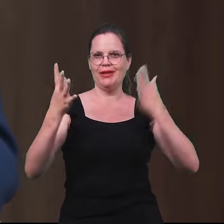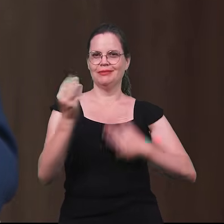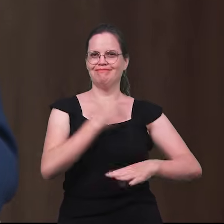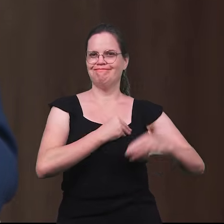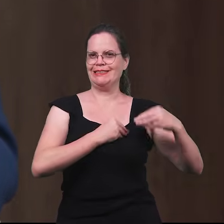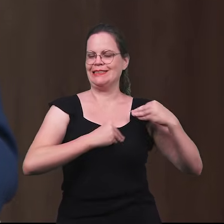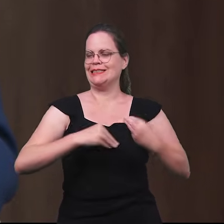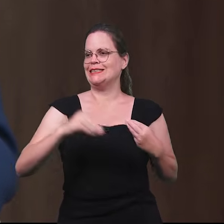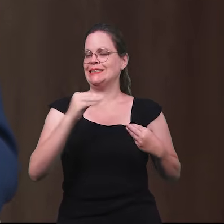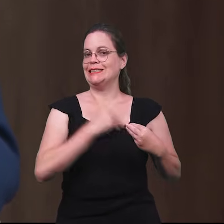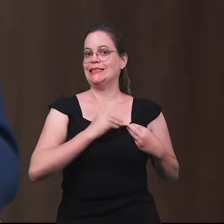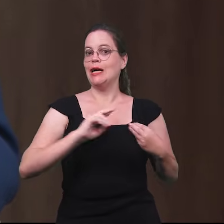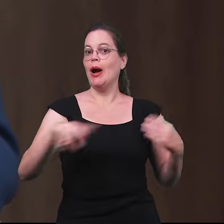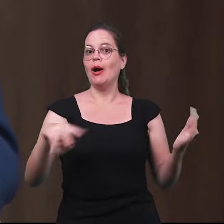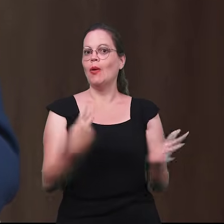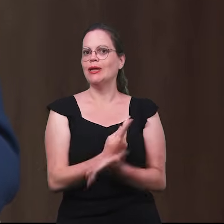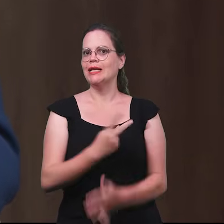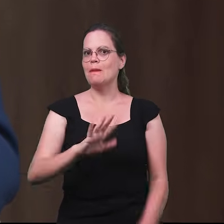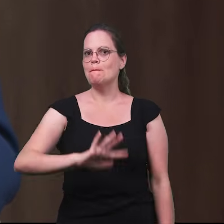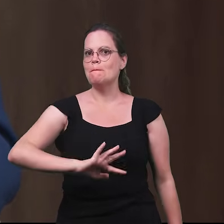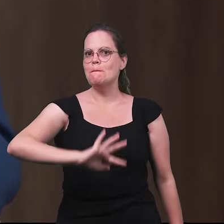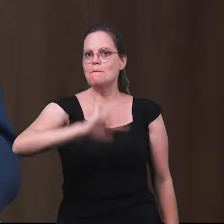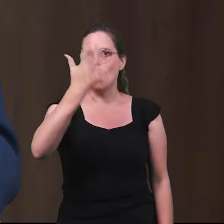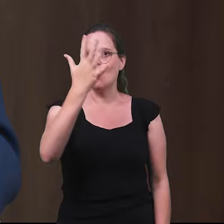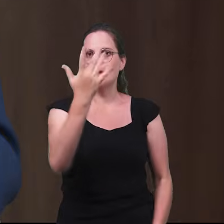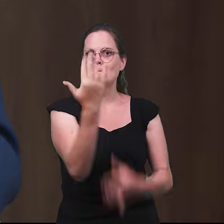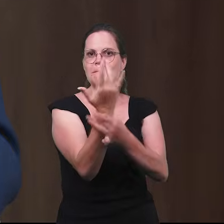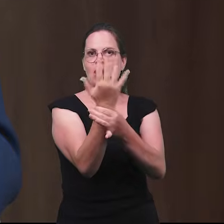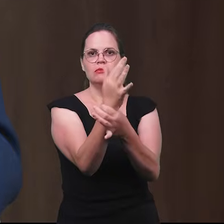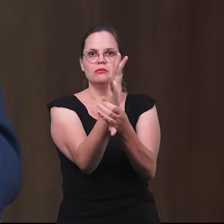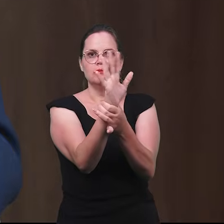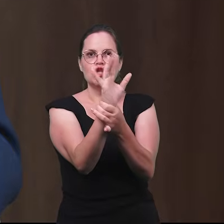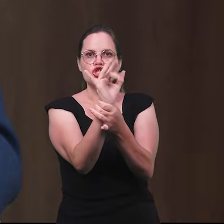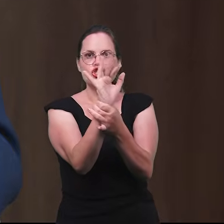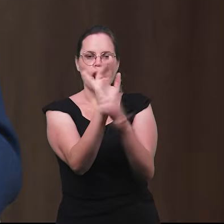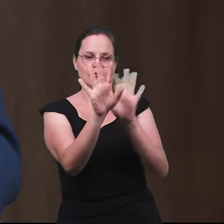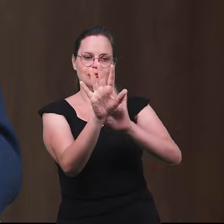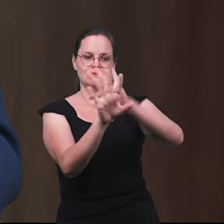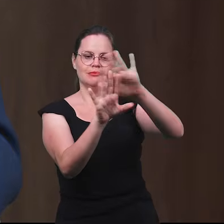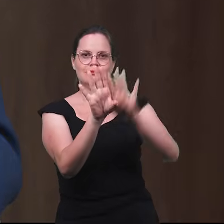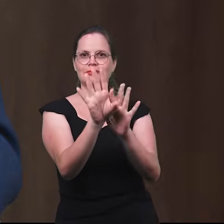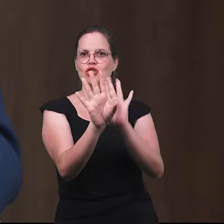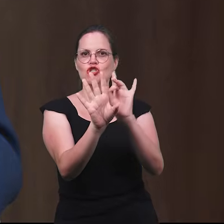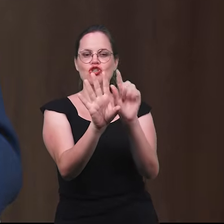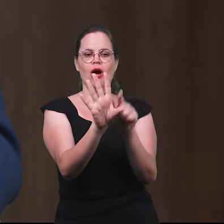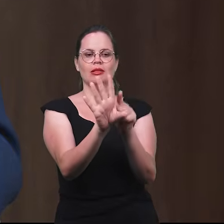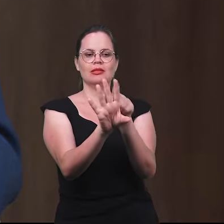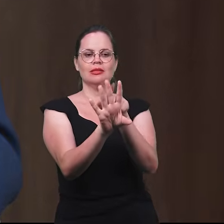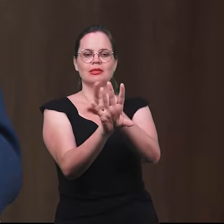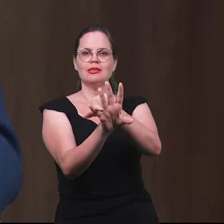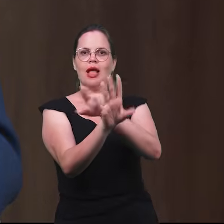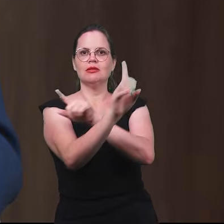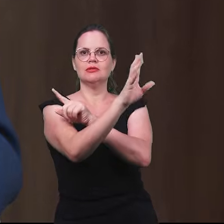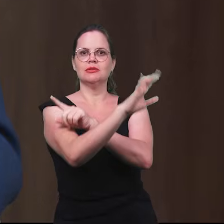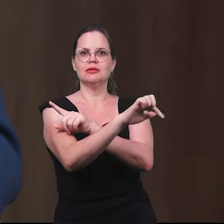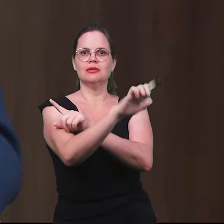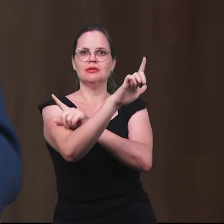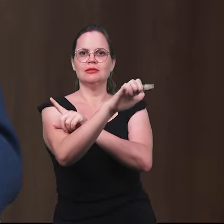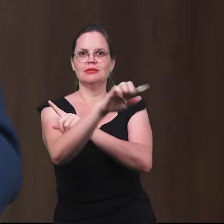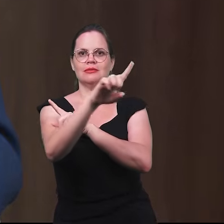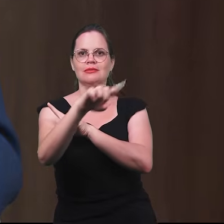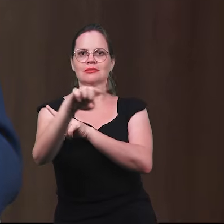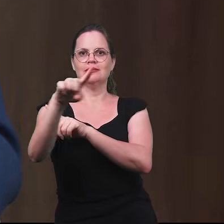repente aparece uma parte da mão, né? Que eram os dedos, né? Os dedos. Os dedos que escreviam